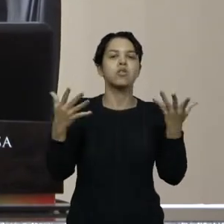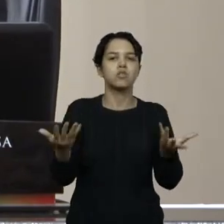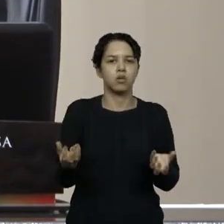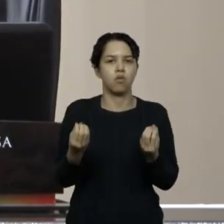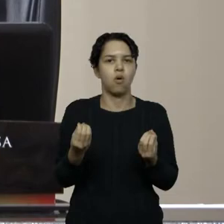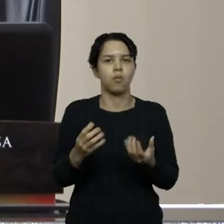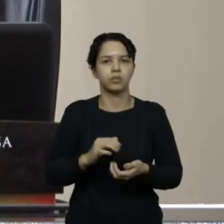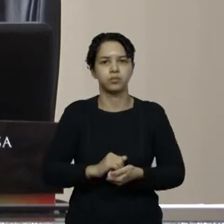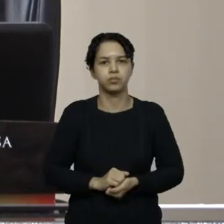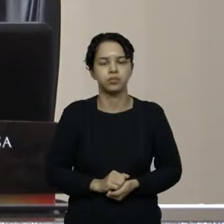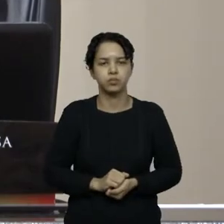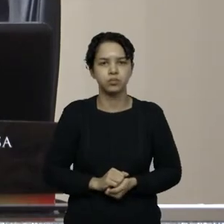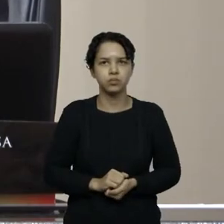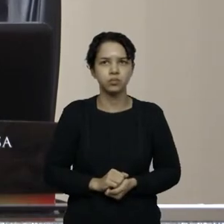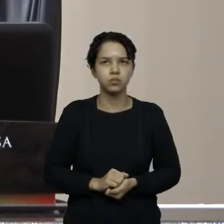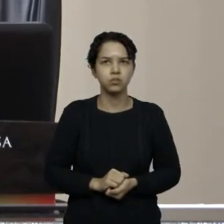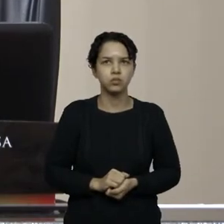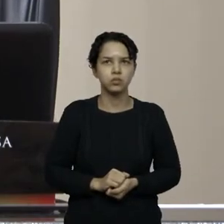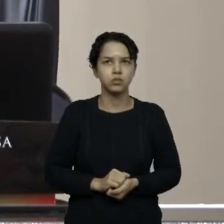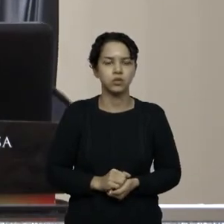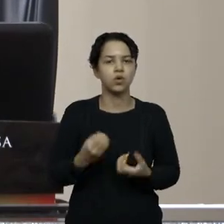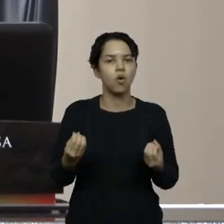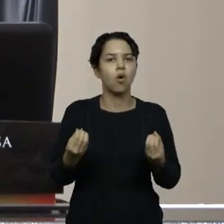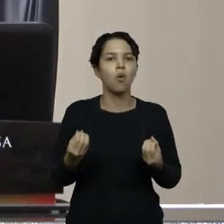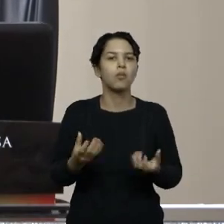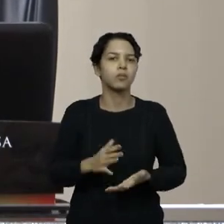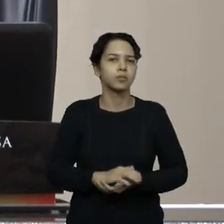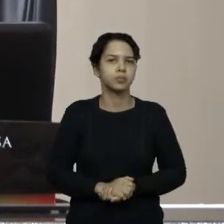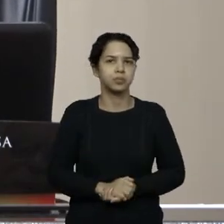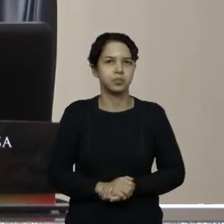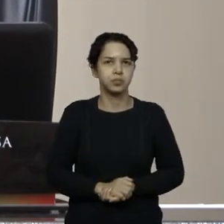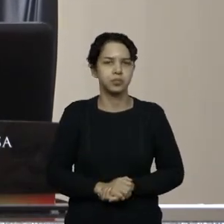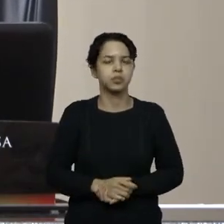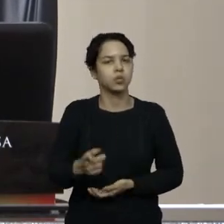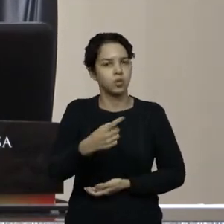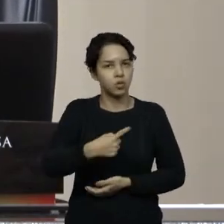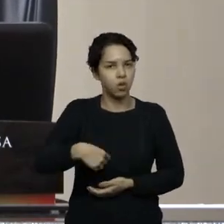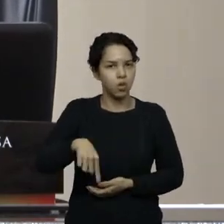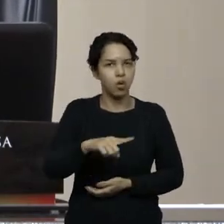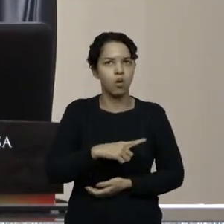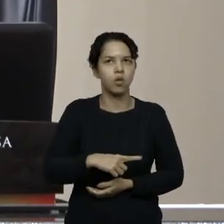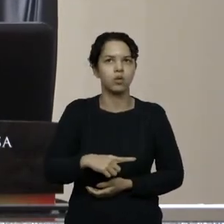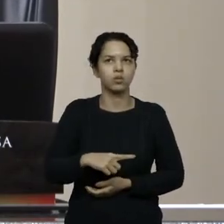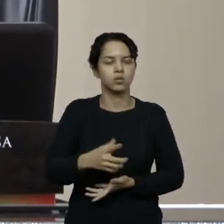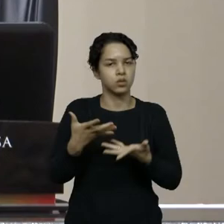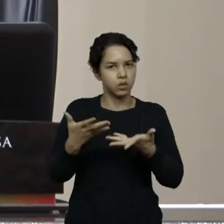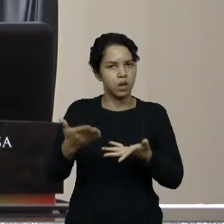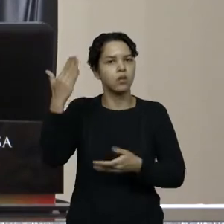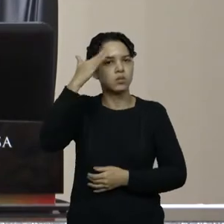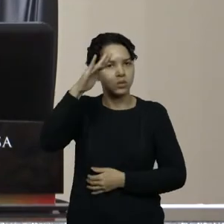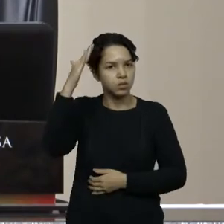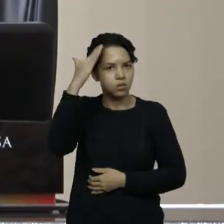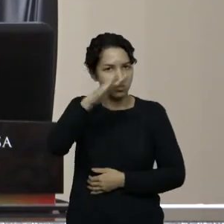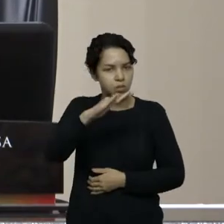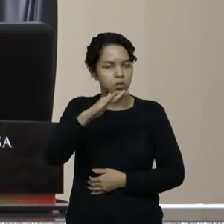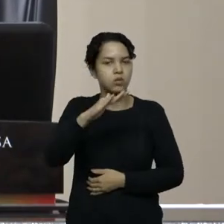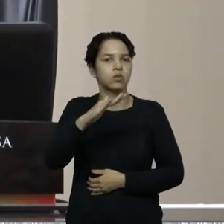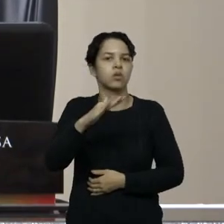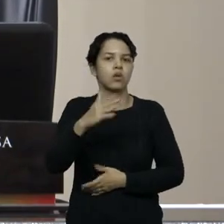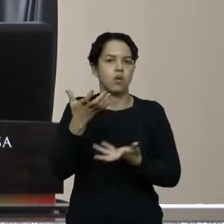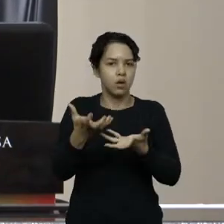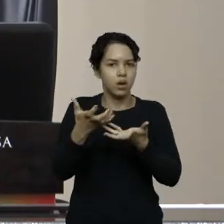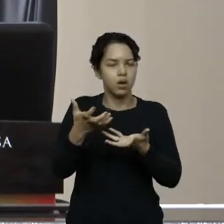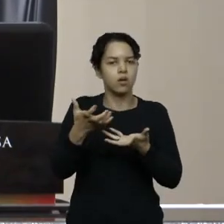isso e qual é a mágica que tem isso nós fomos buscar um entendimento e eu quero aqui